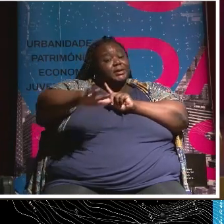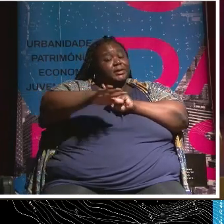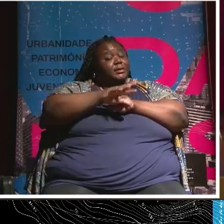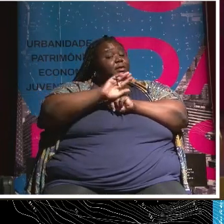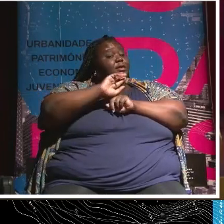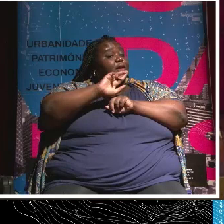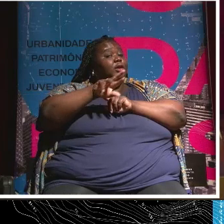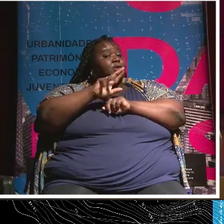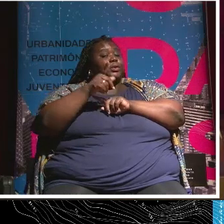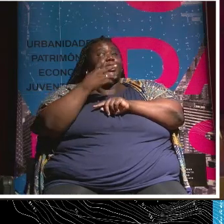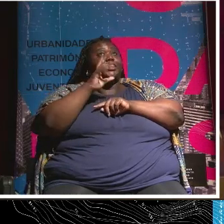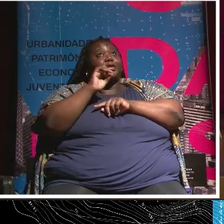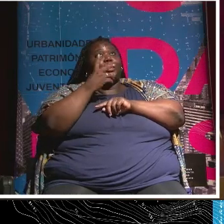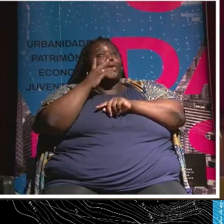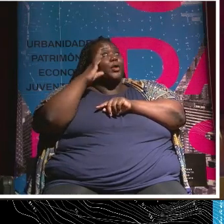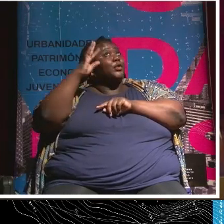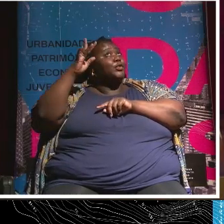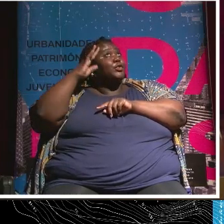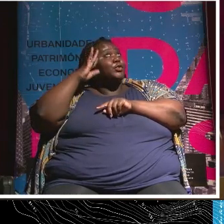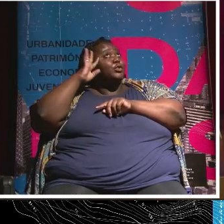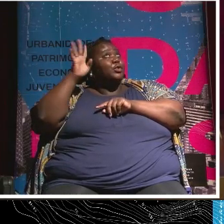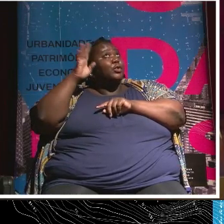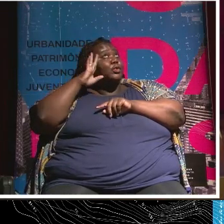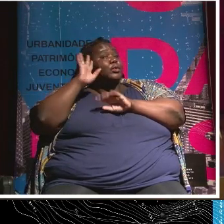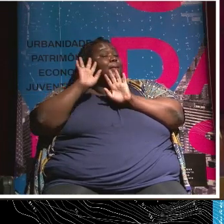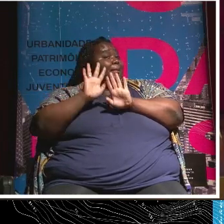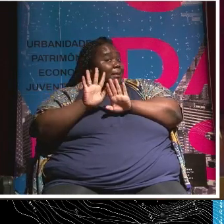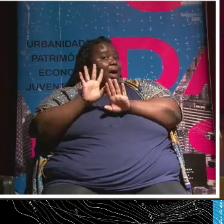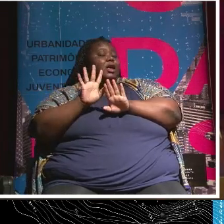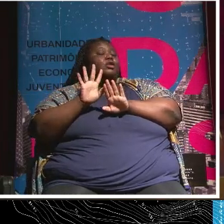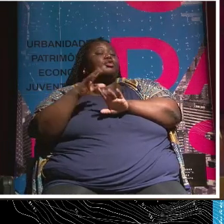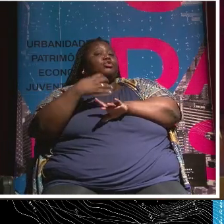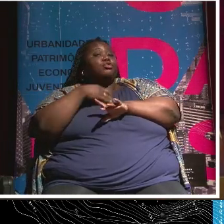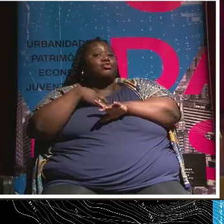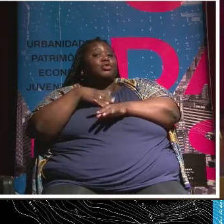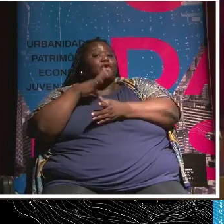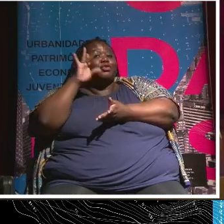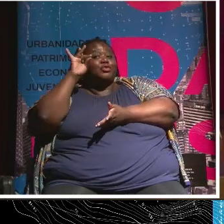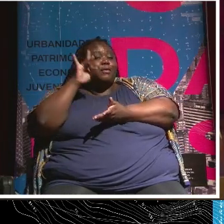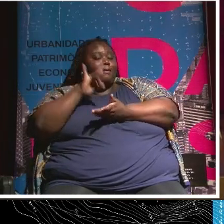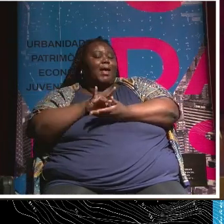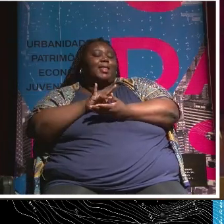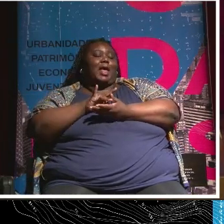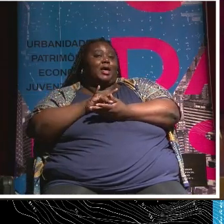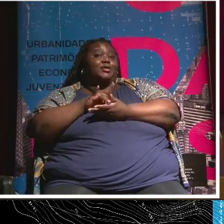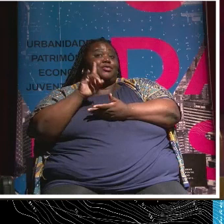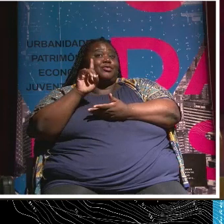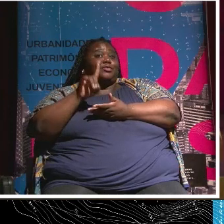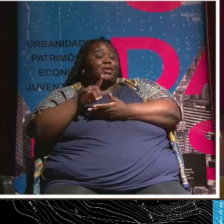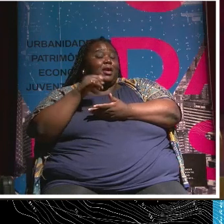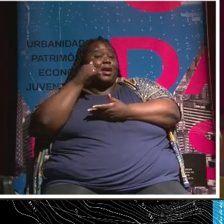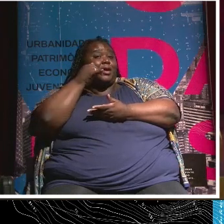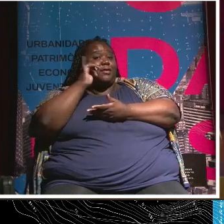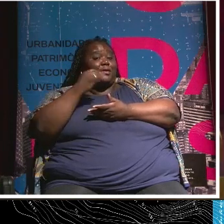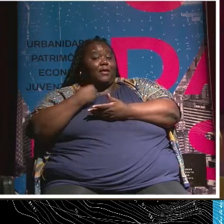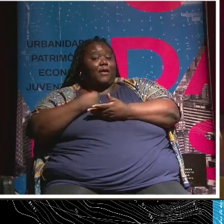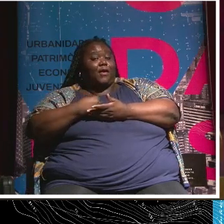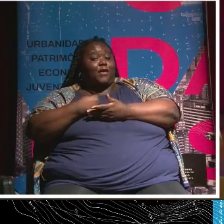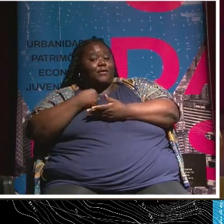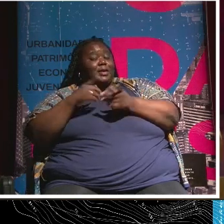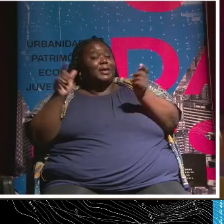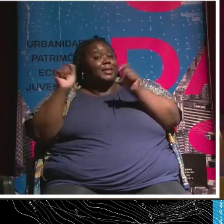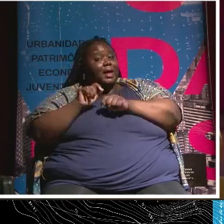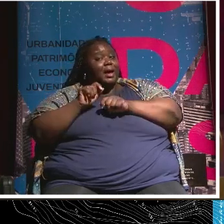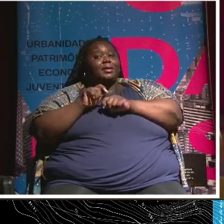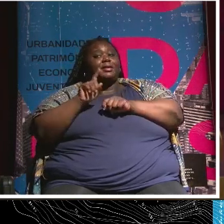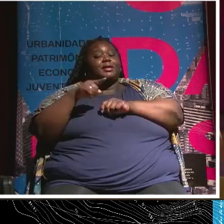vista abstrato, aquele que a gente não pega, mas do ponto de vista concreto, que é vida, que é possibilidade que